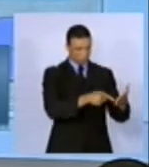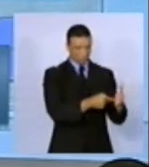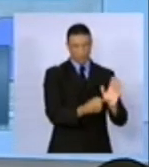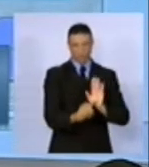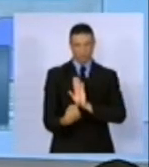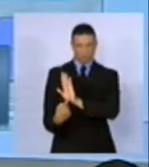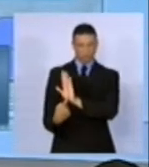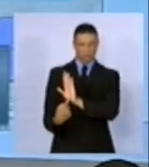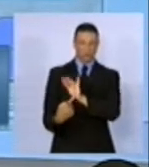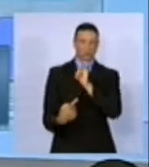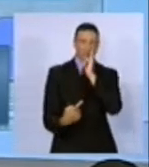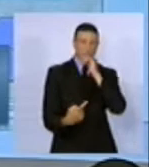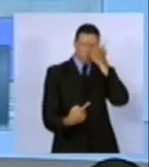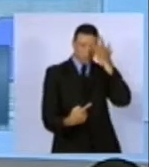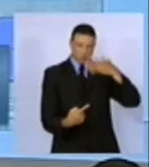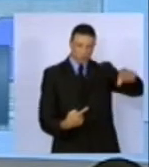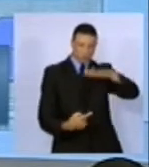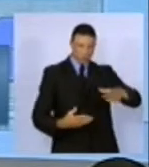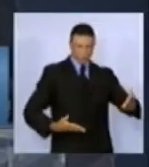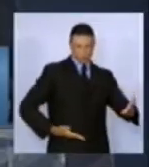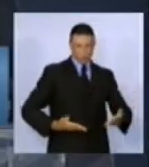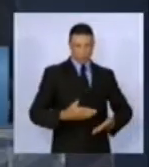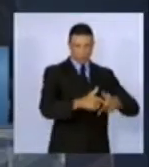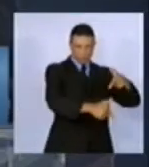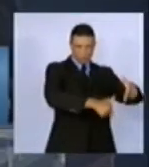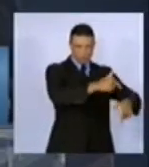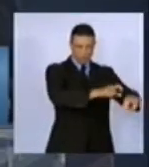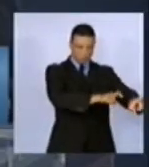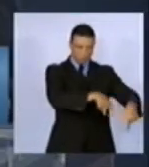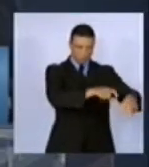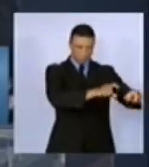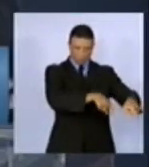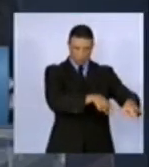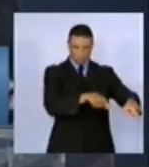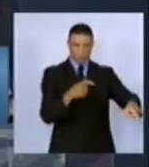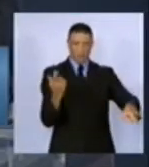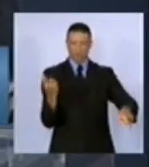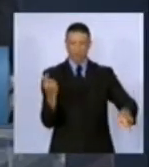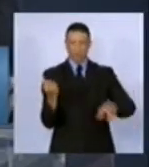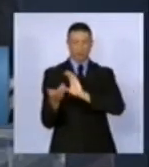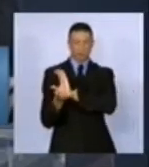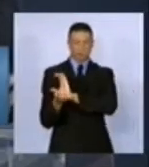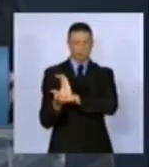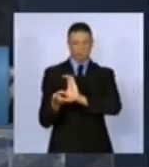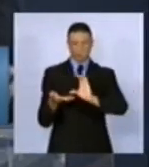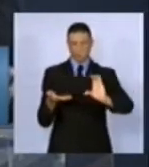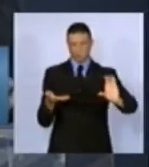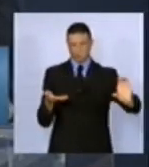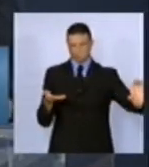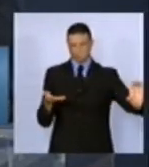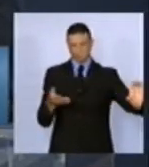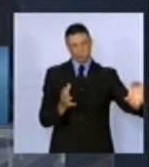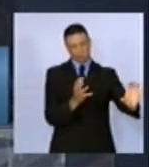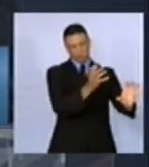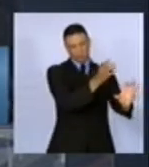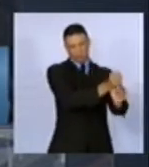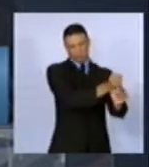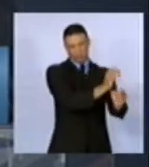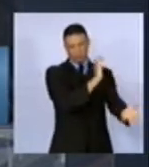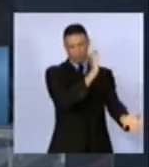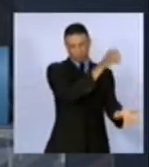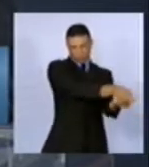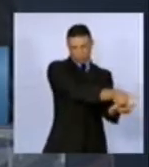subvenção eles receberam é o subsídio nessa nessa totalidade